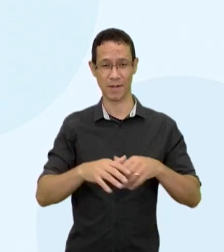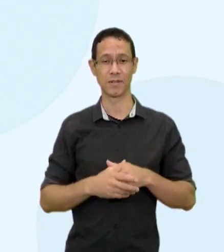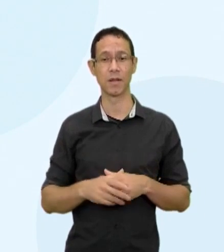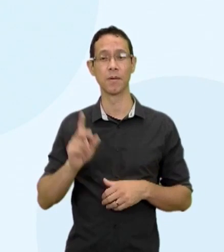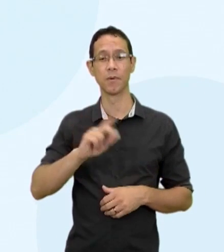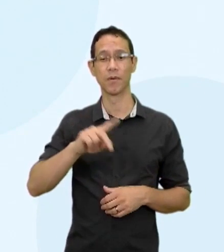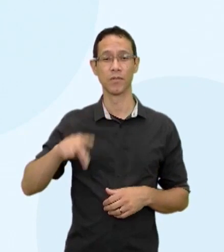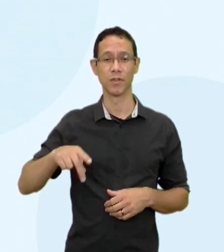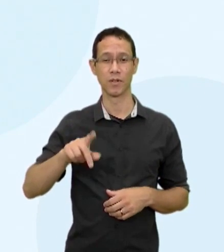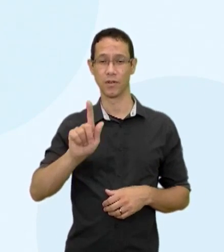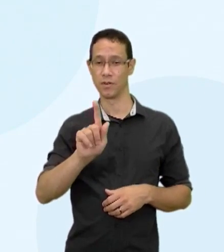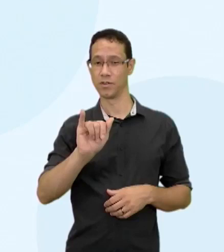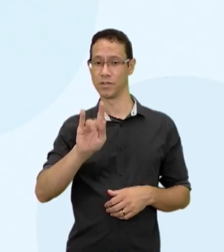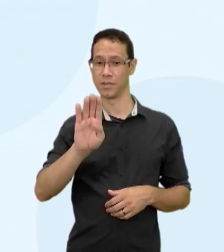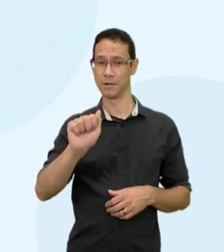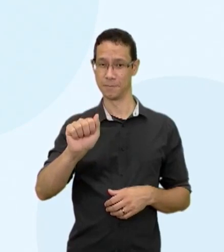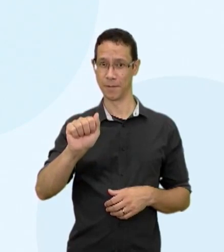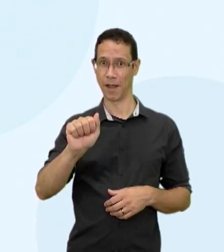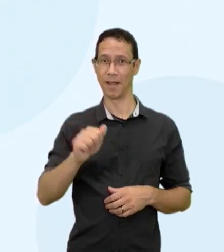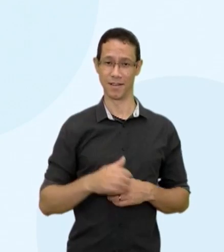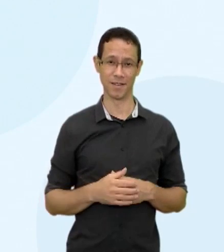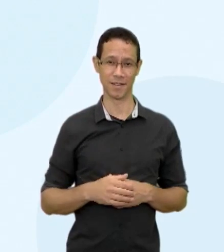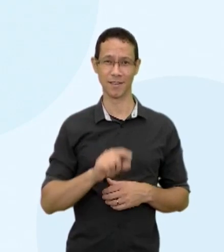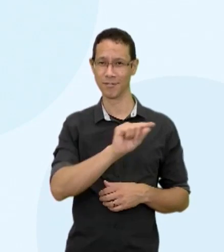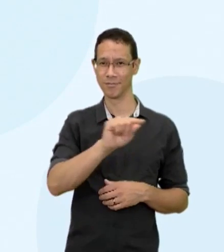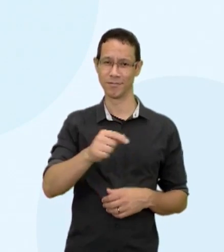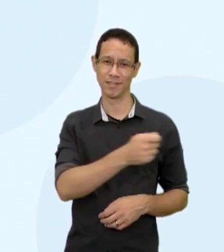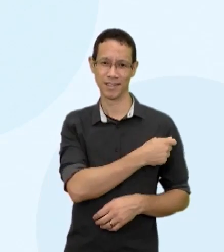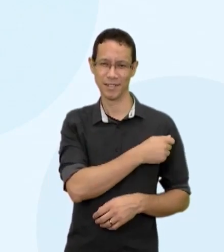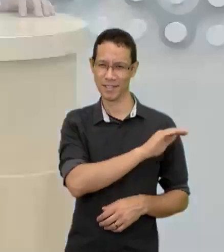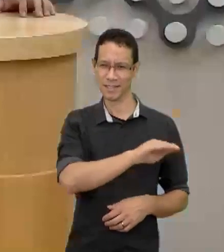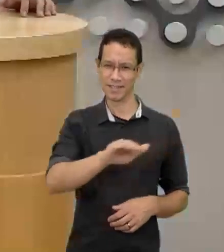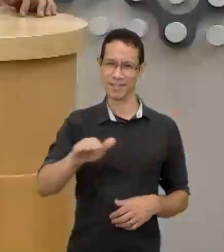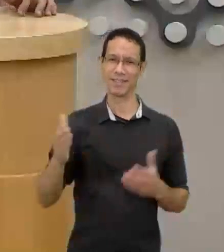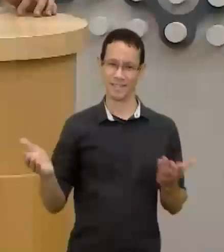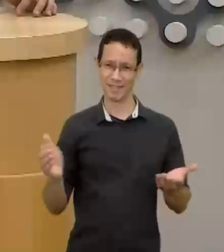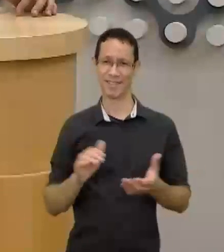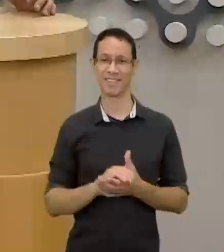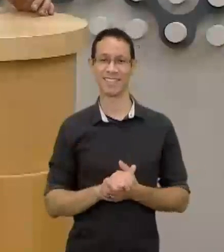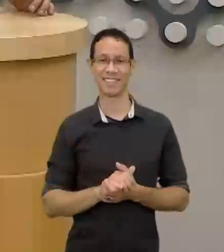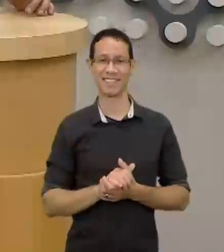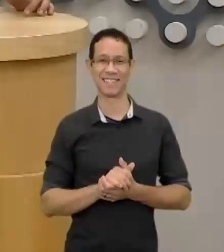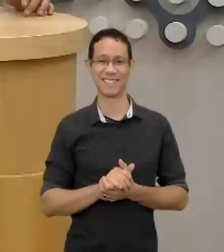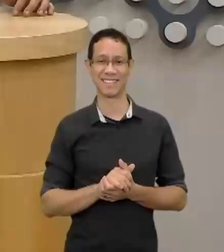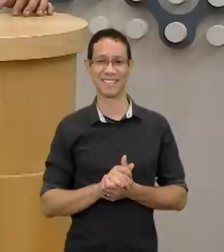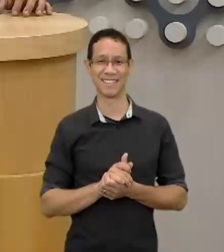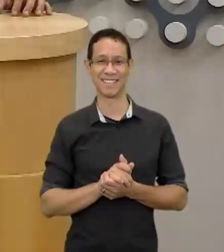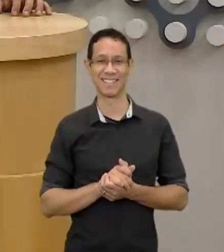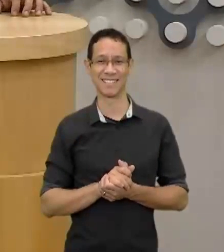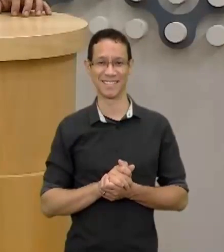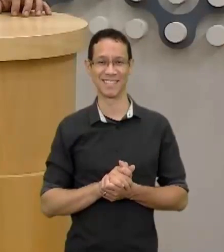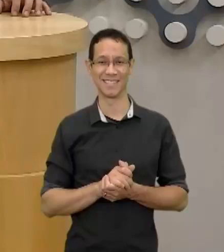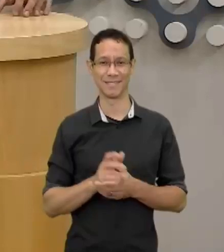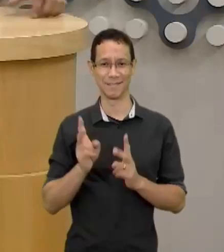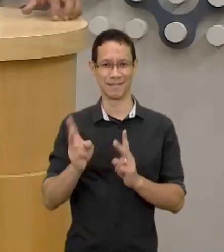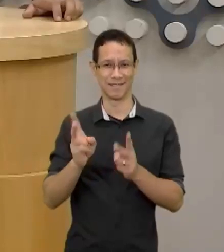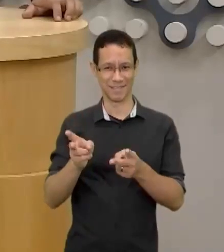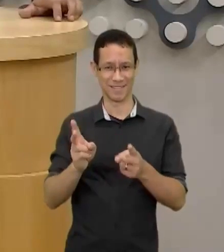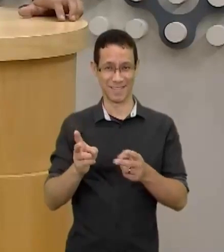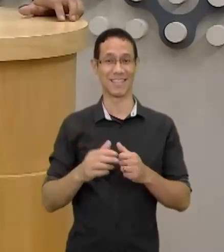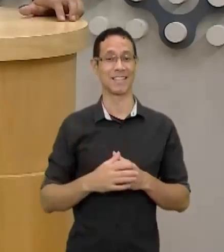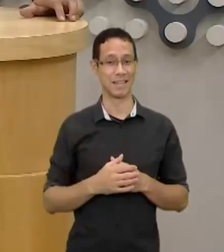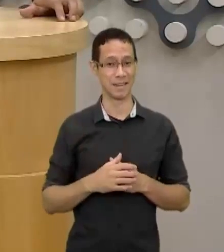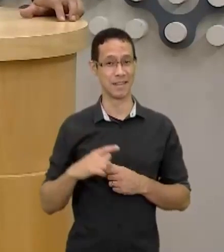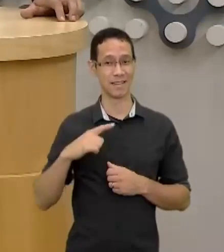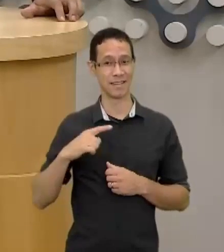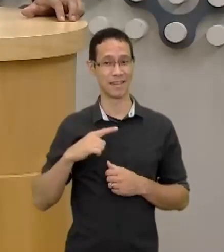o professor Giba. Meus queridos aluninhos. Conservação. Meus alunos queridos, conservação do movimento. Nossa, eu vou ser preso